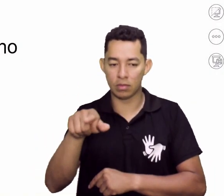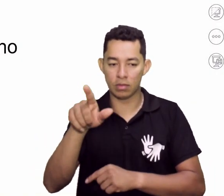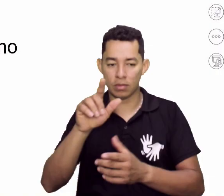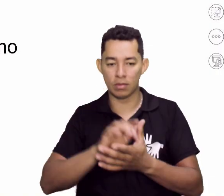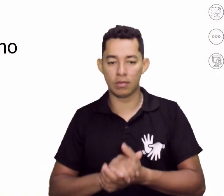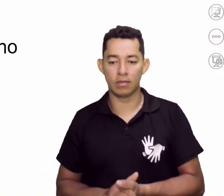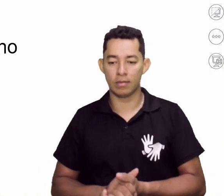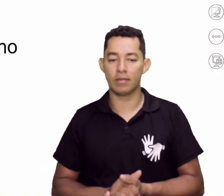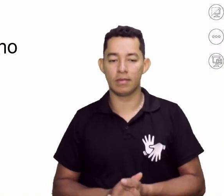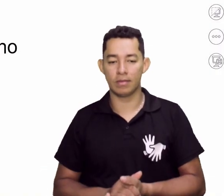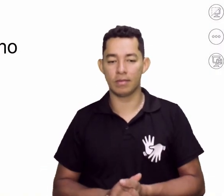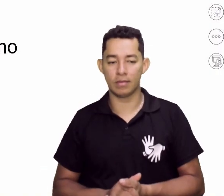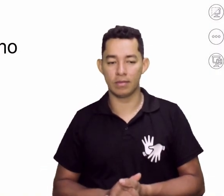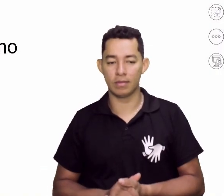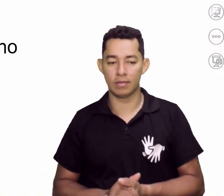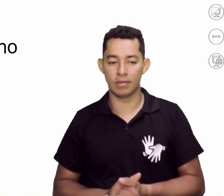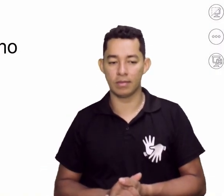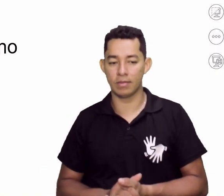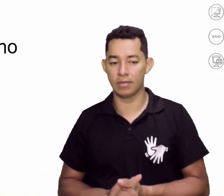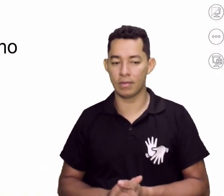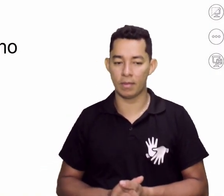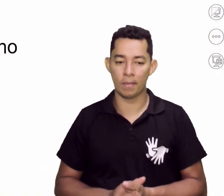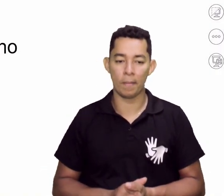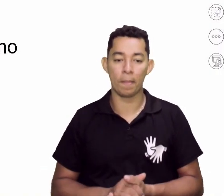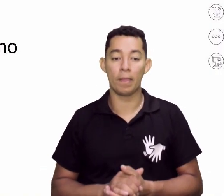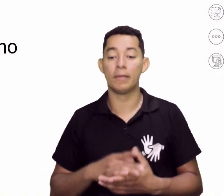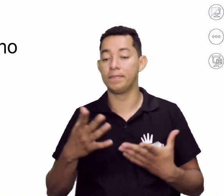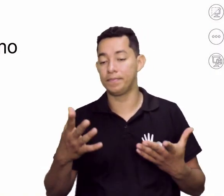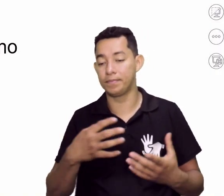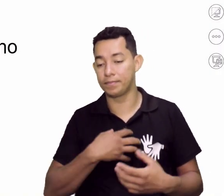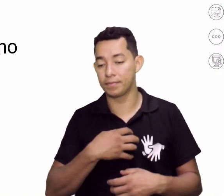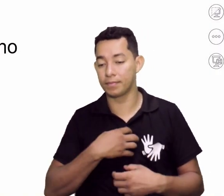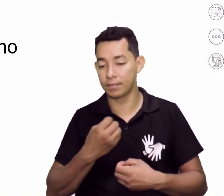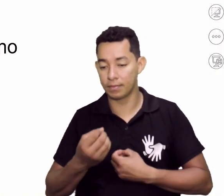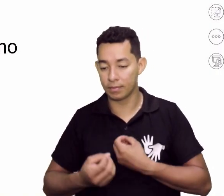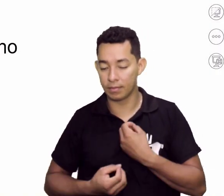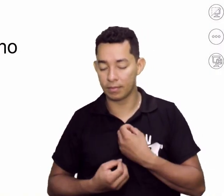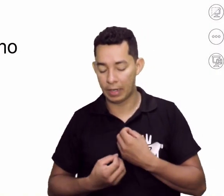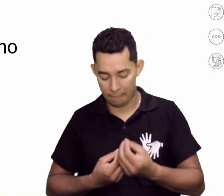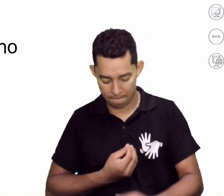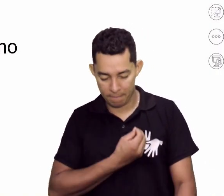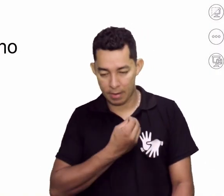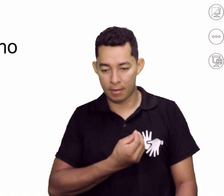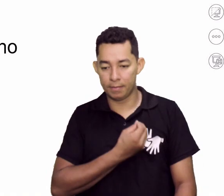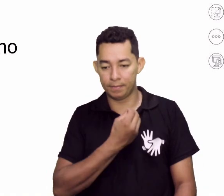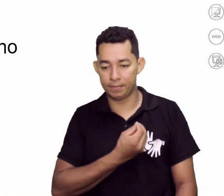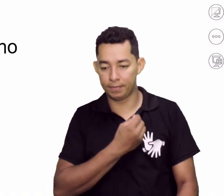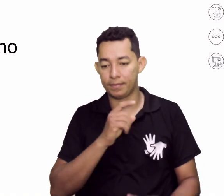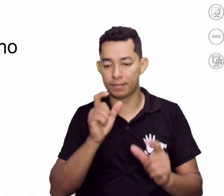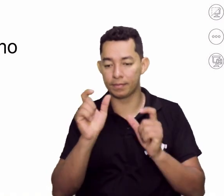me engano. Bom, uma forma de dar vida às palavras pela força contida na própria